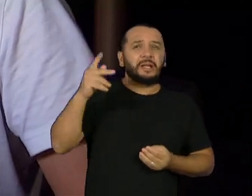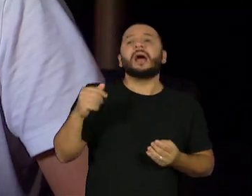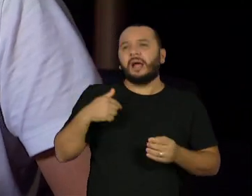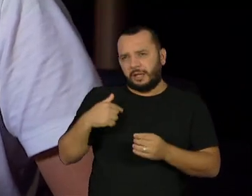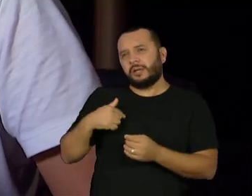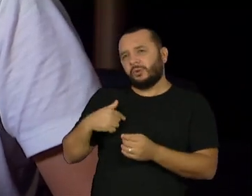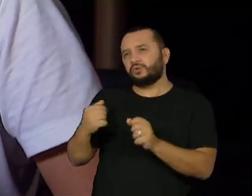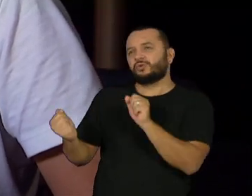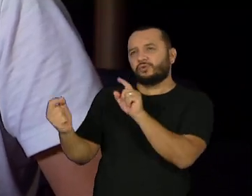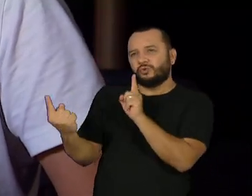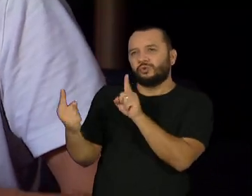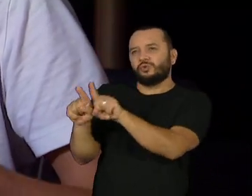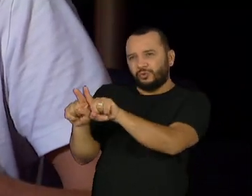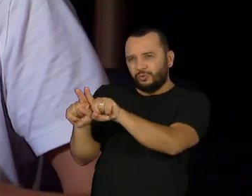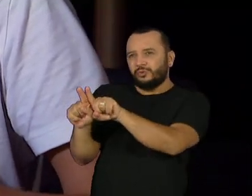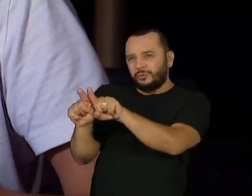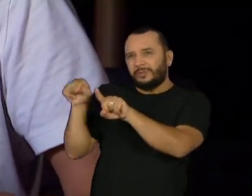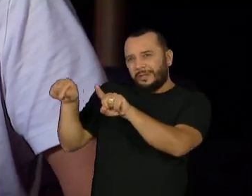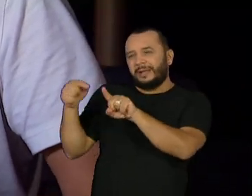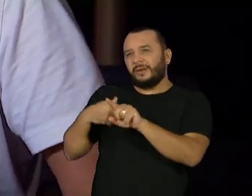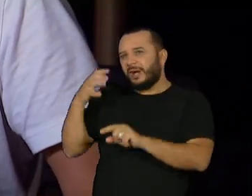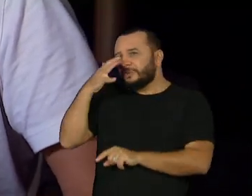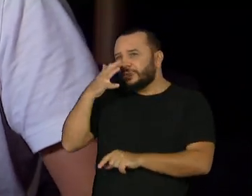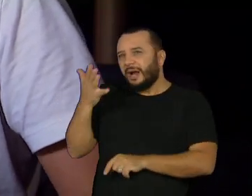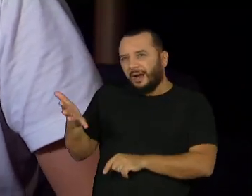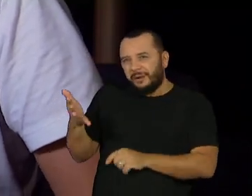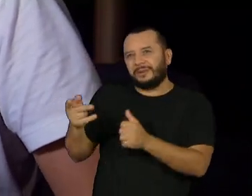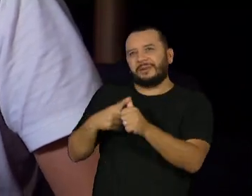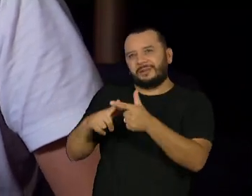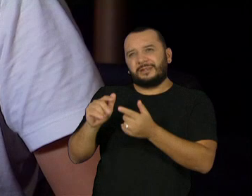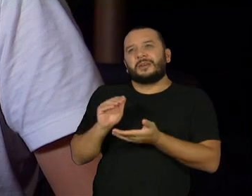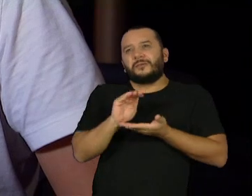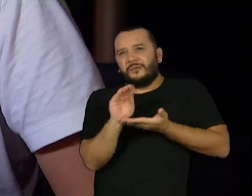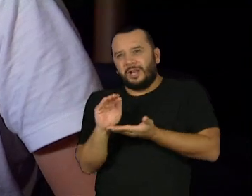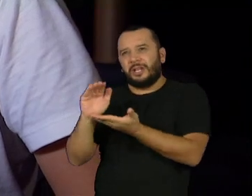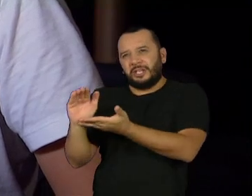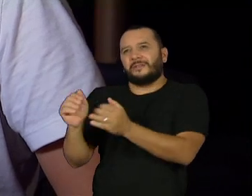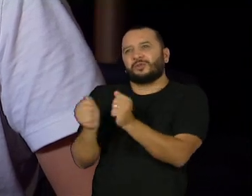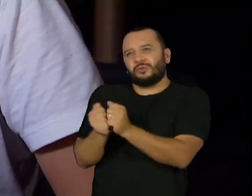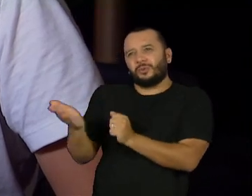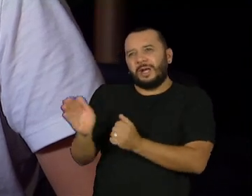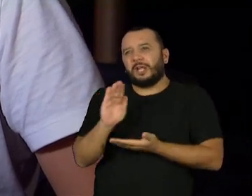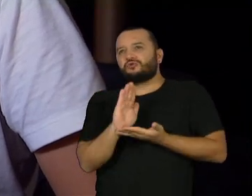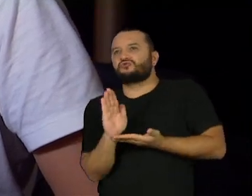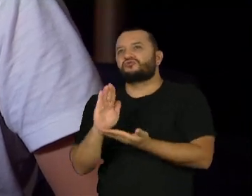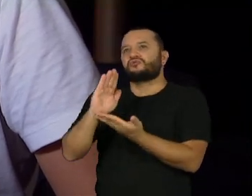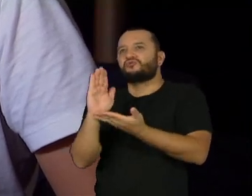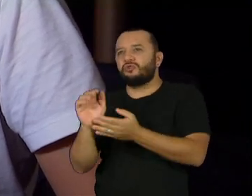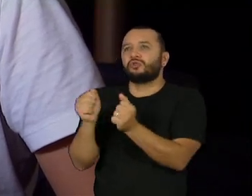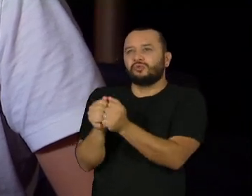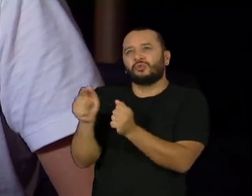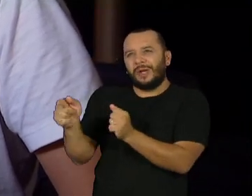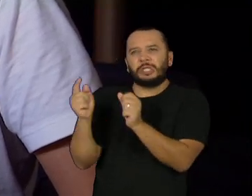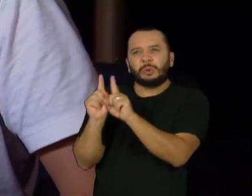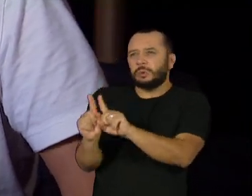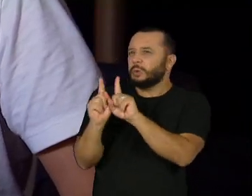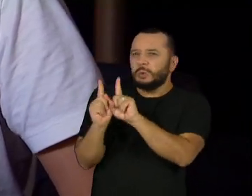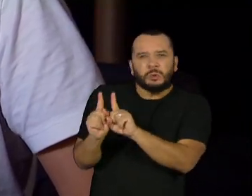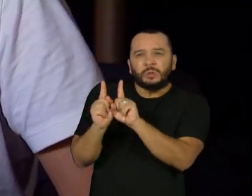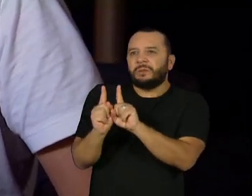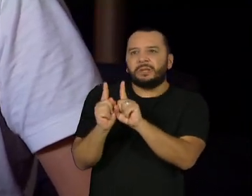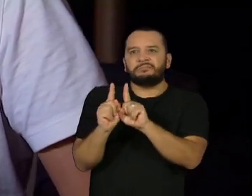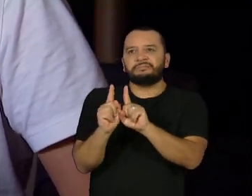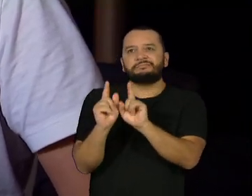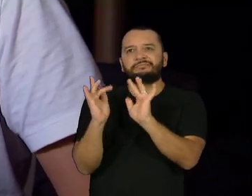muito e com quem eu velejava também bastante. E eu achava que eu jamais conseguiria fazer isso sem ele. Porque eu acostumei